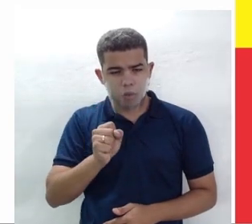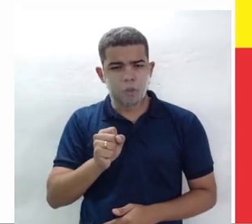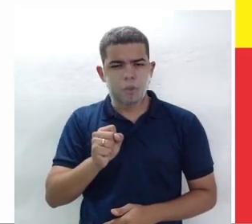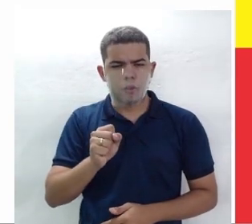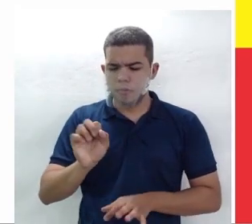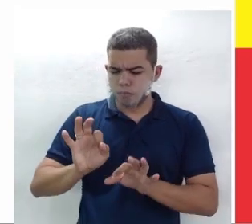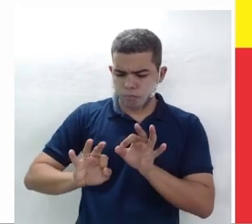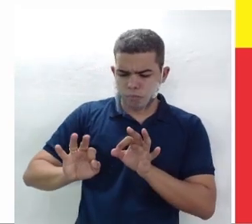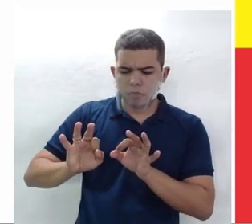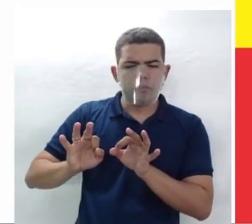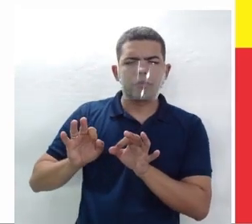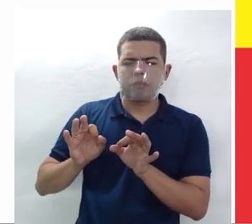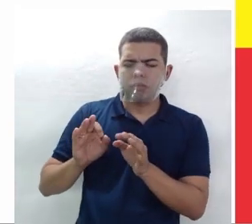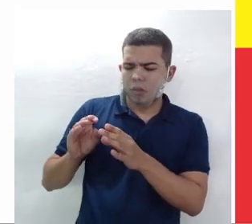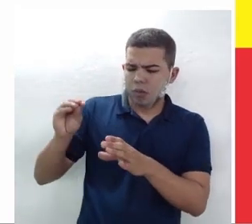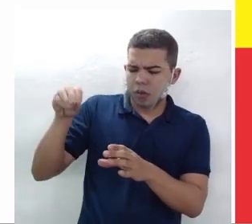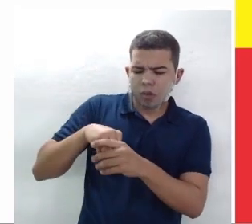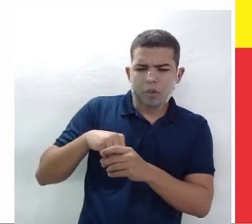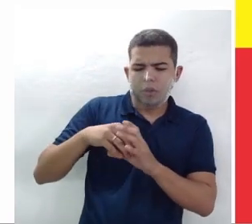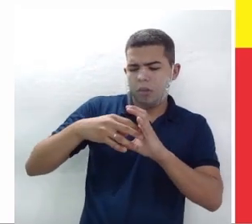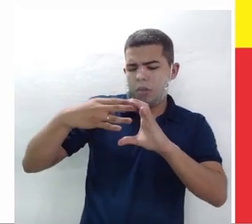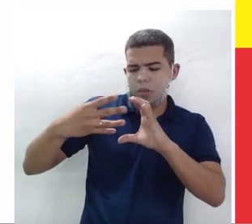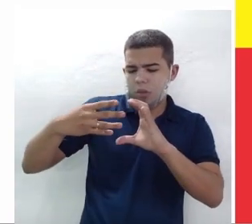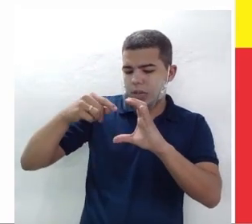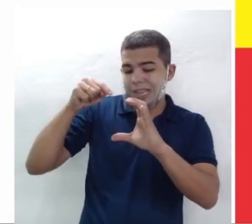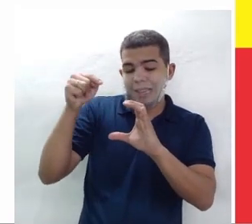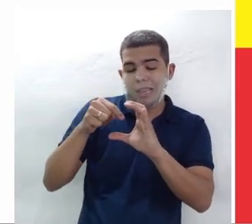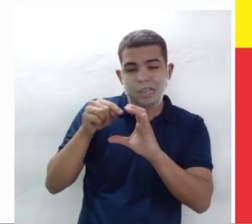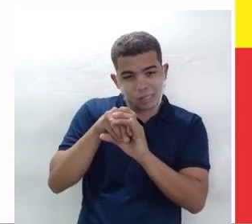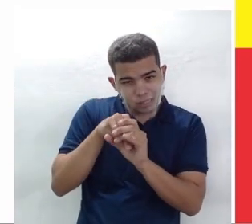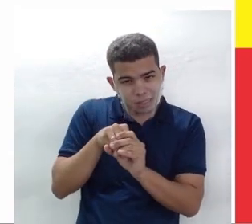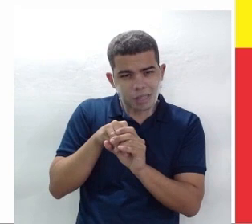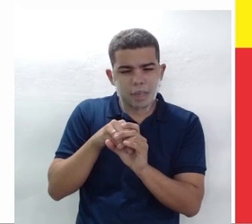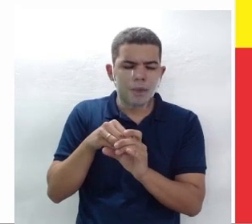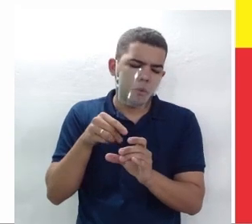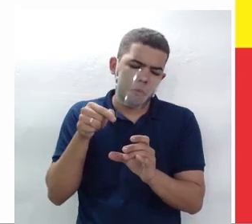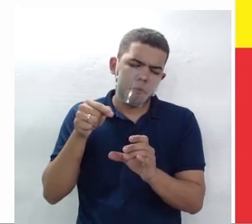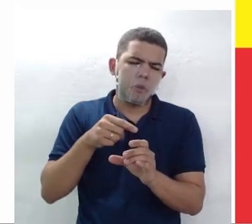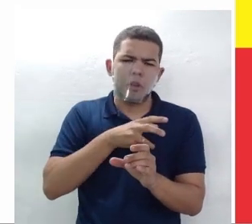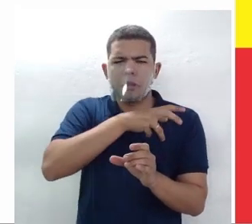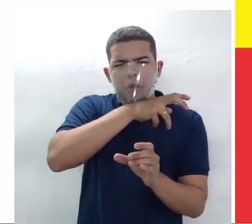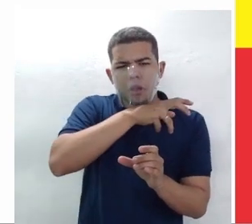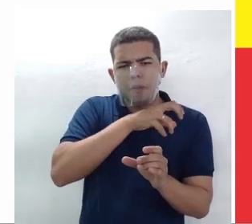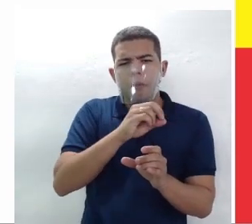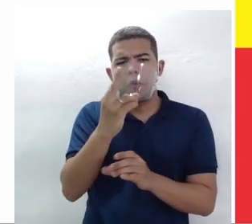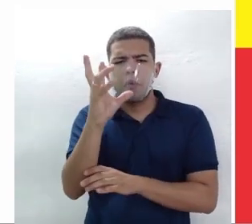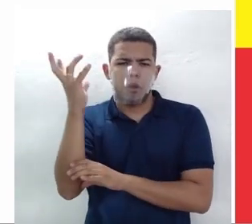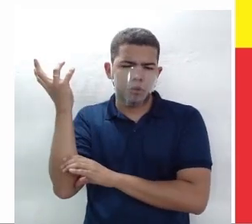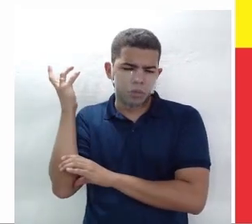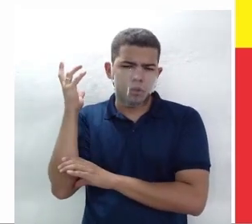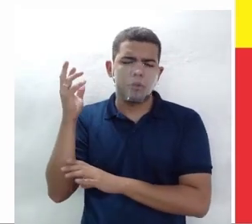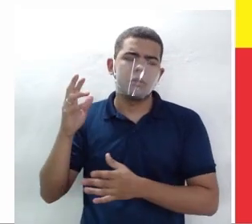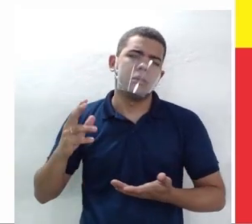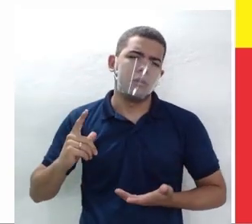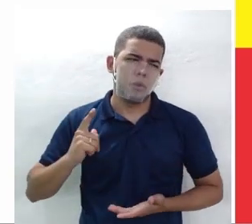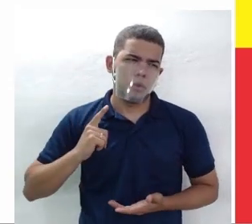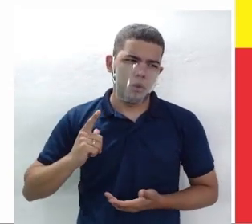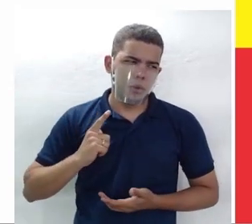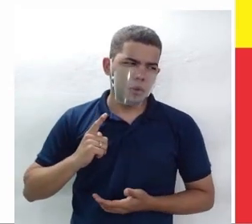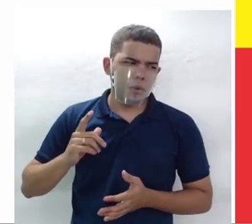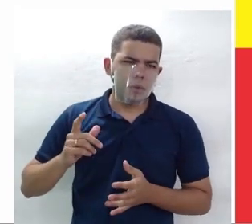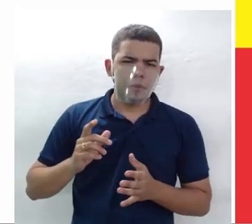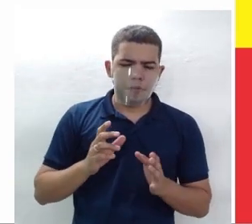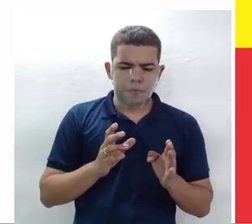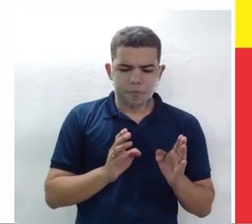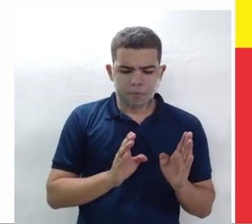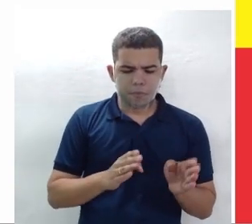organelas que vão estar dentro da célula, tanto da célula animal quanto da célula vegetal. Organelas